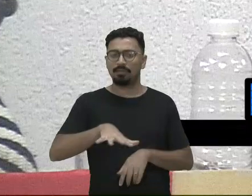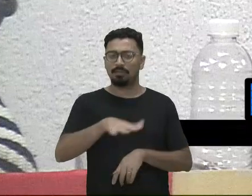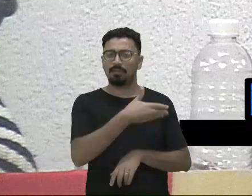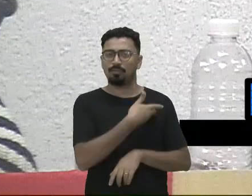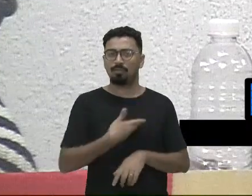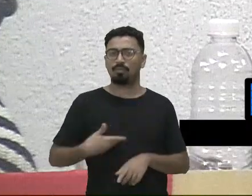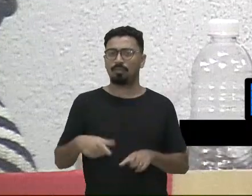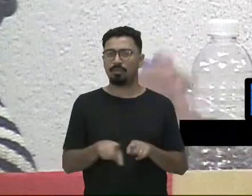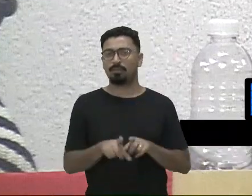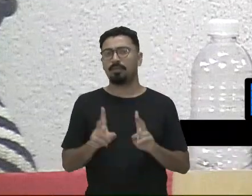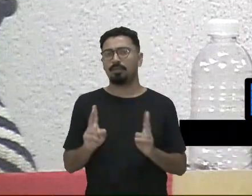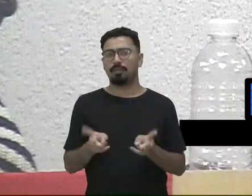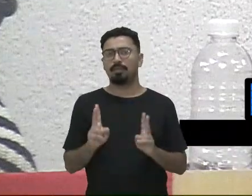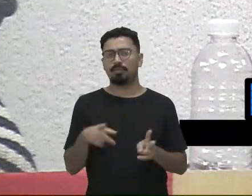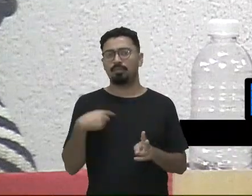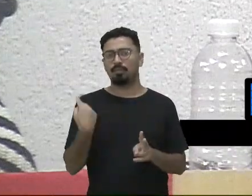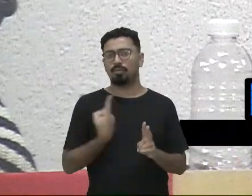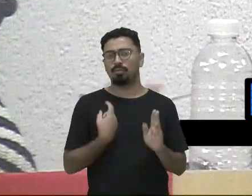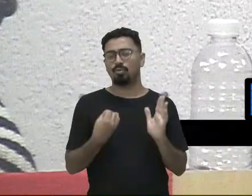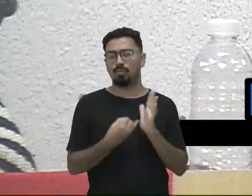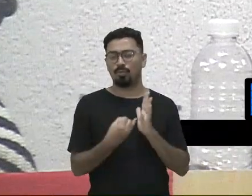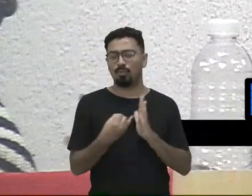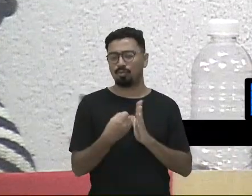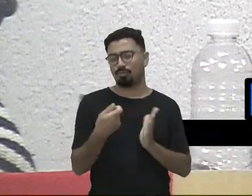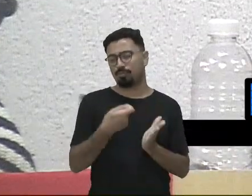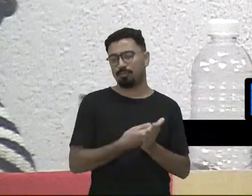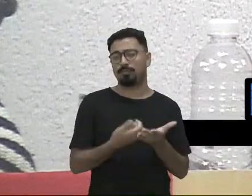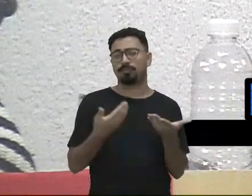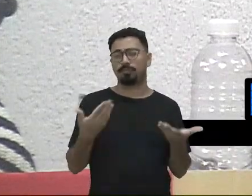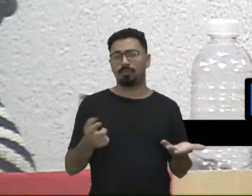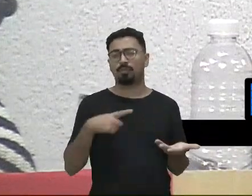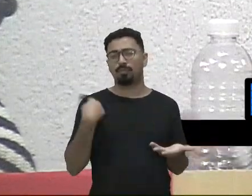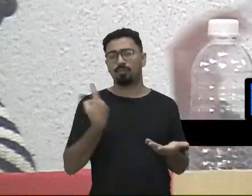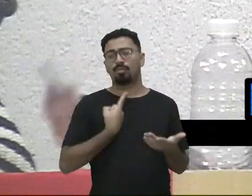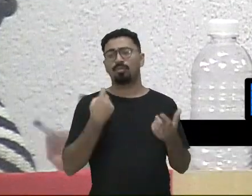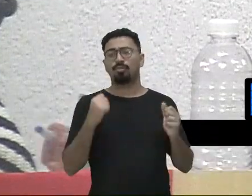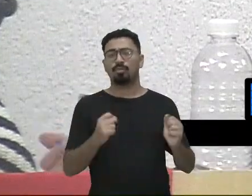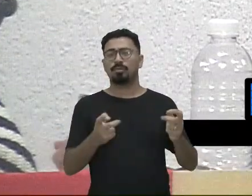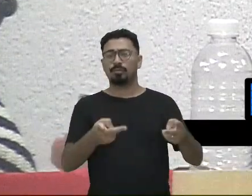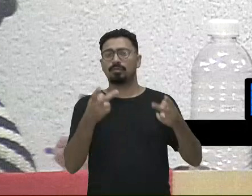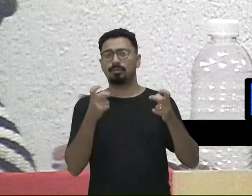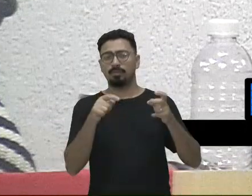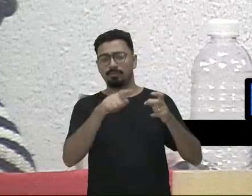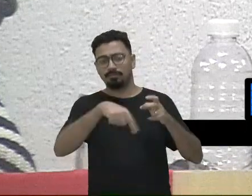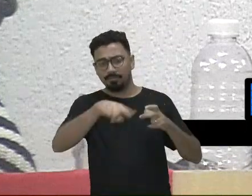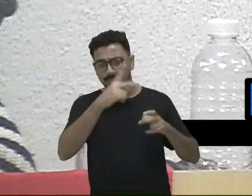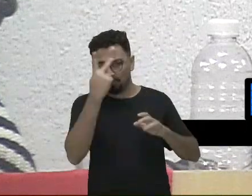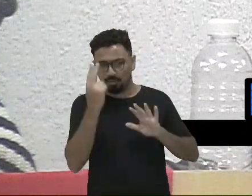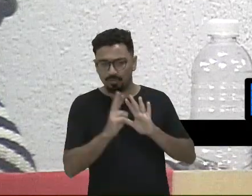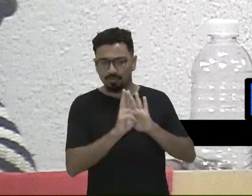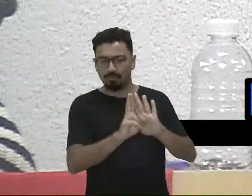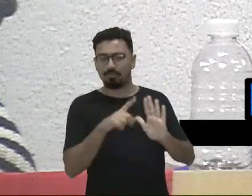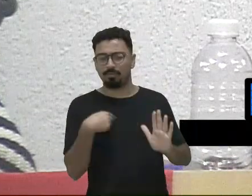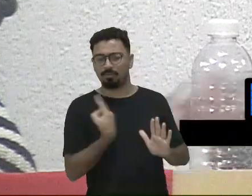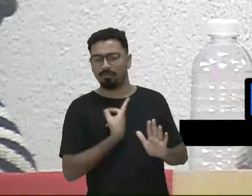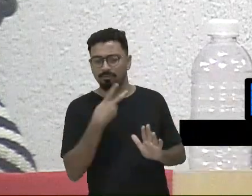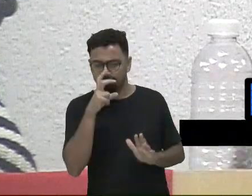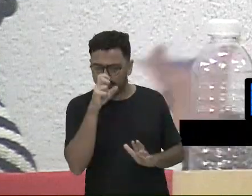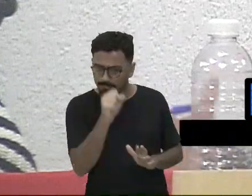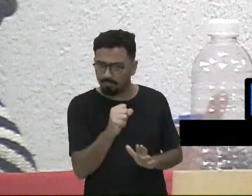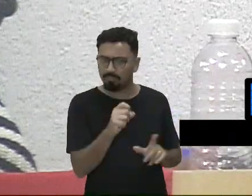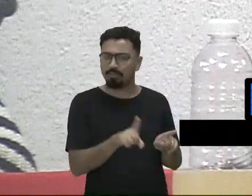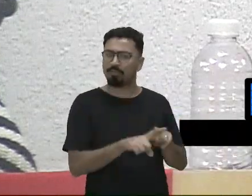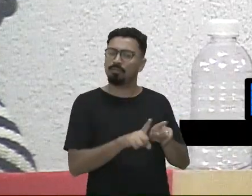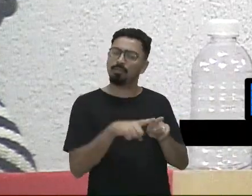são mantidos com os nossos impostos. Então, que a gente veja nos nossos representantes essa força, né, que a gente